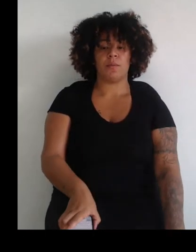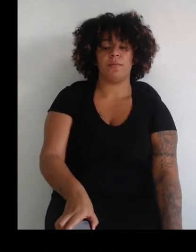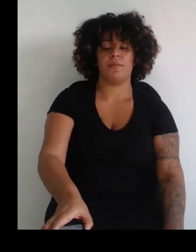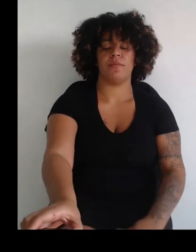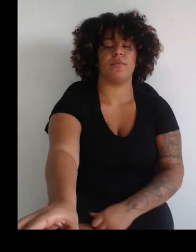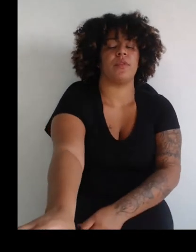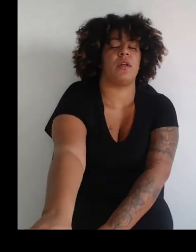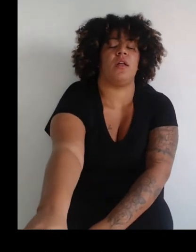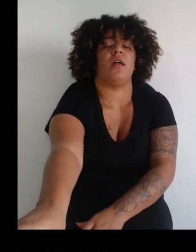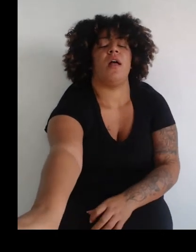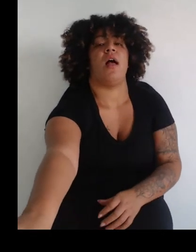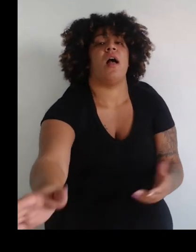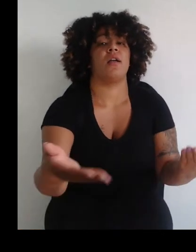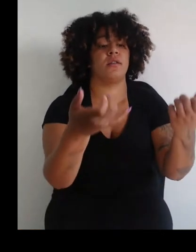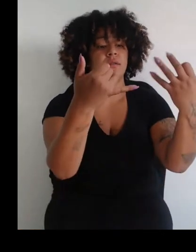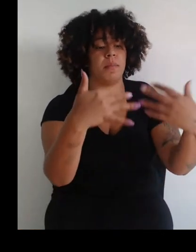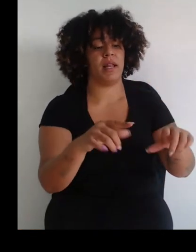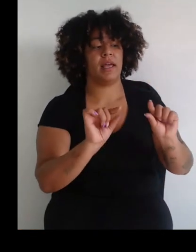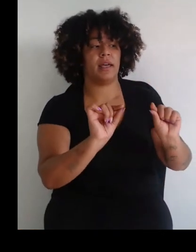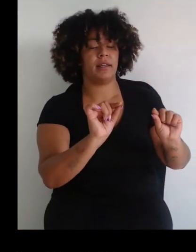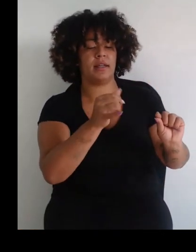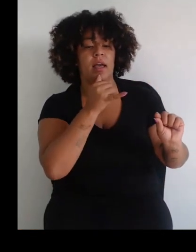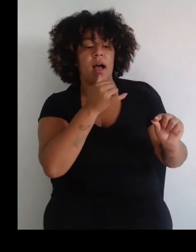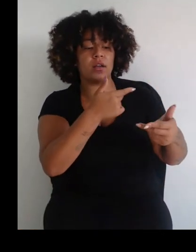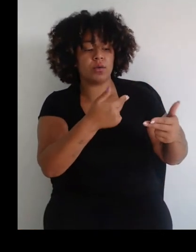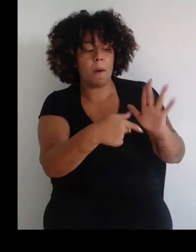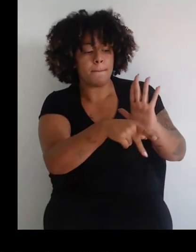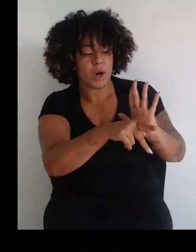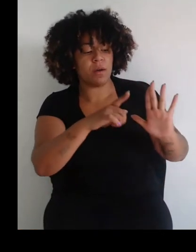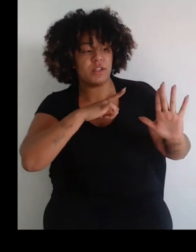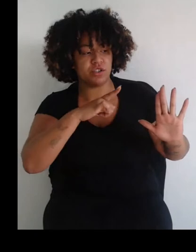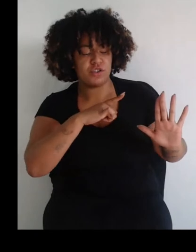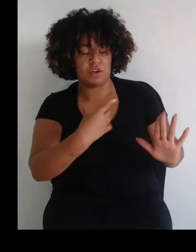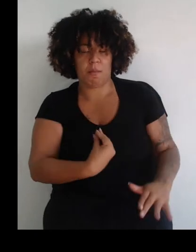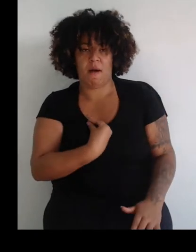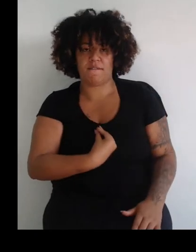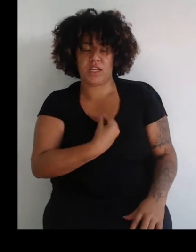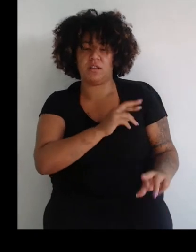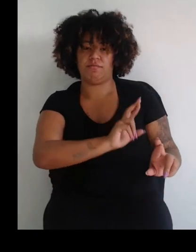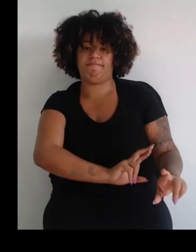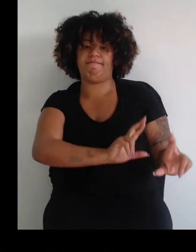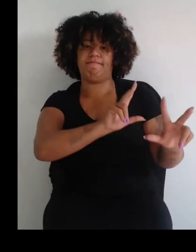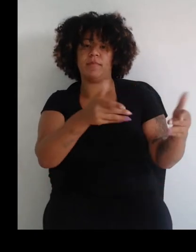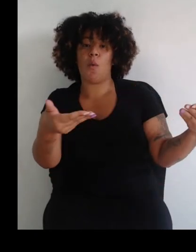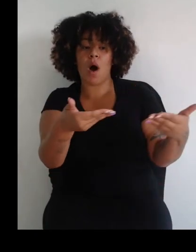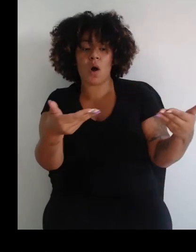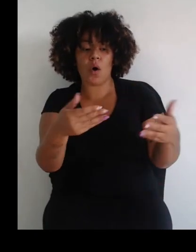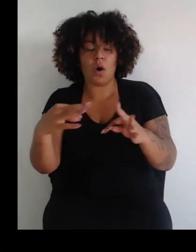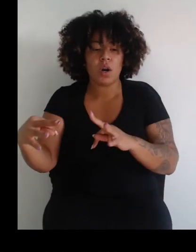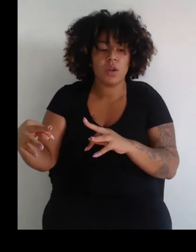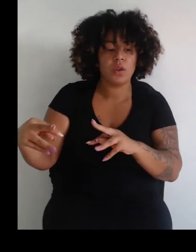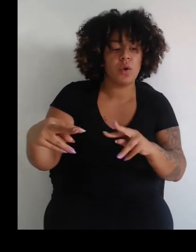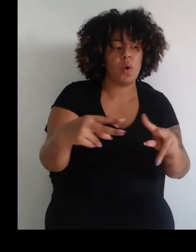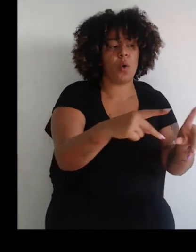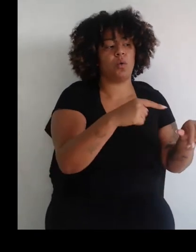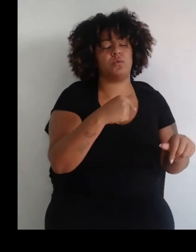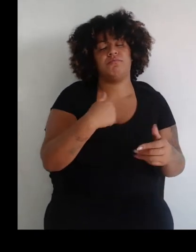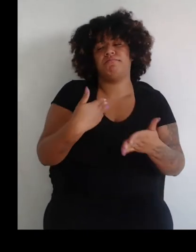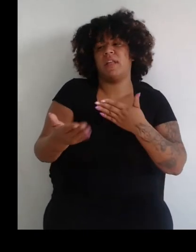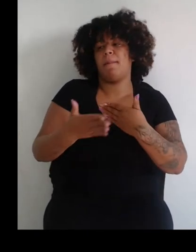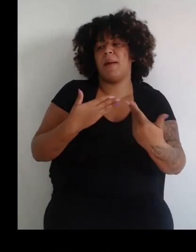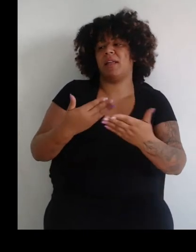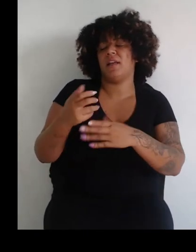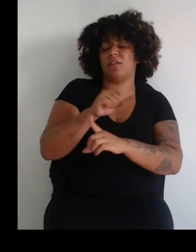argumenta que a grã-bretanha tinha uma nova cidadania social então agora todos os indivíduos independente da classe econômica